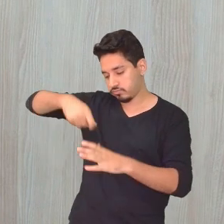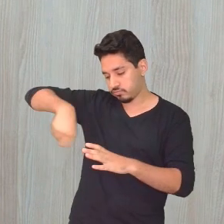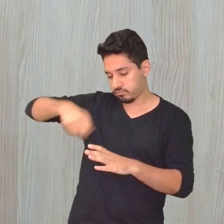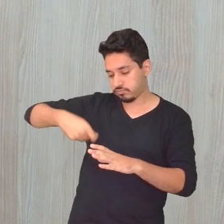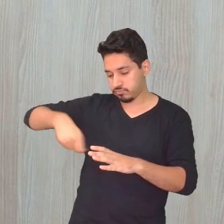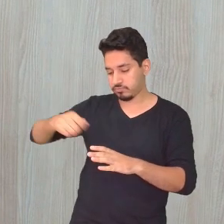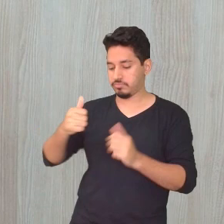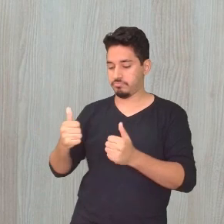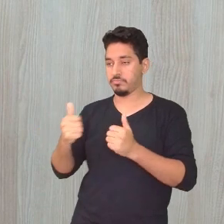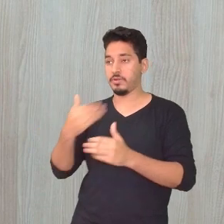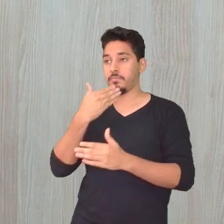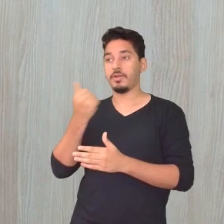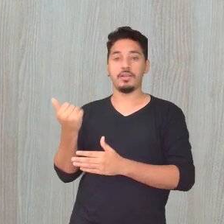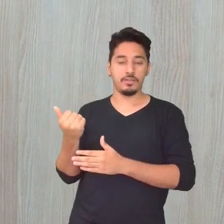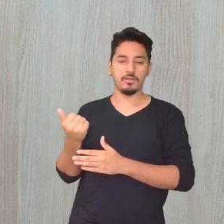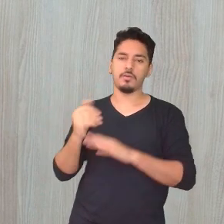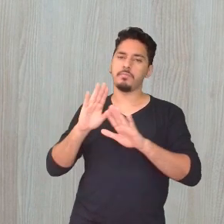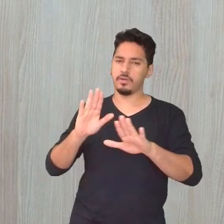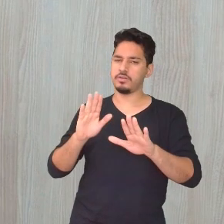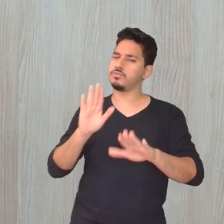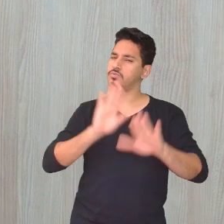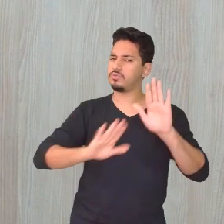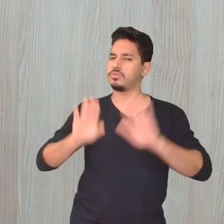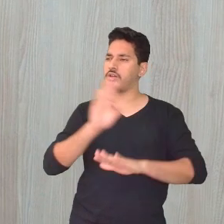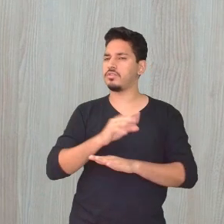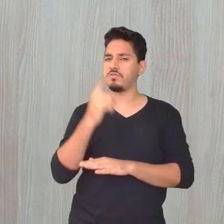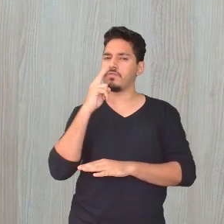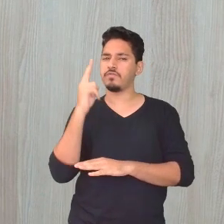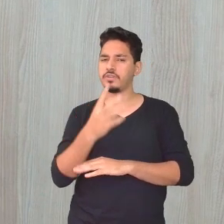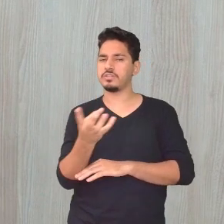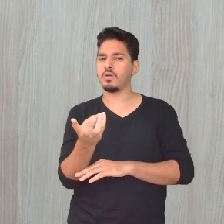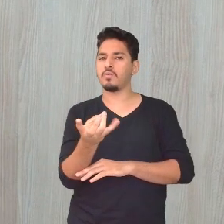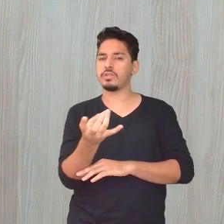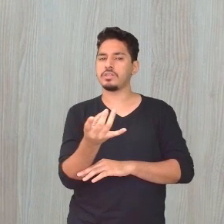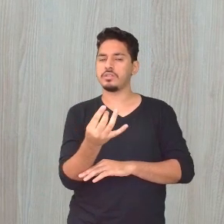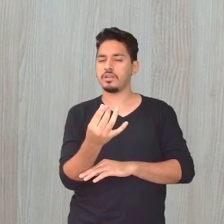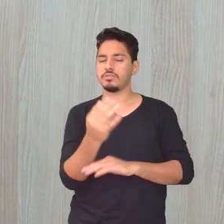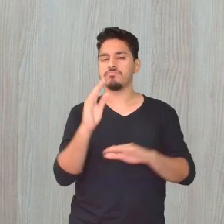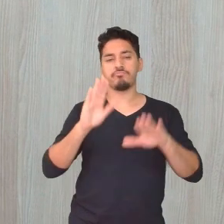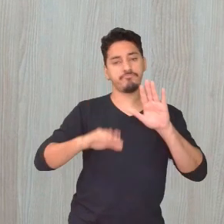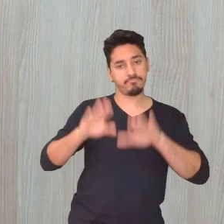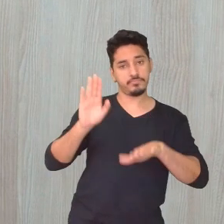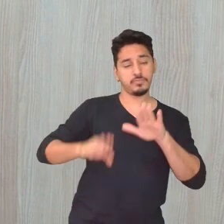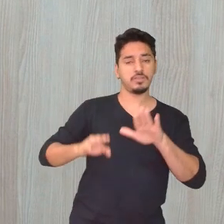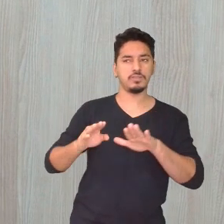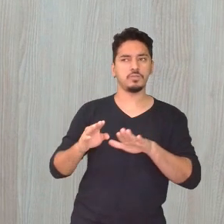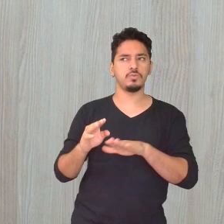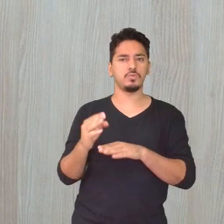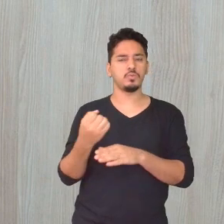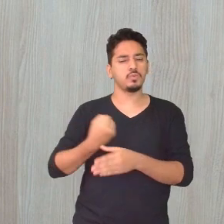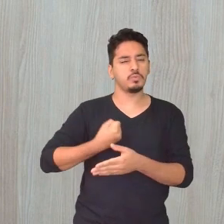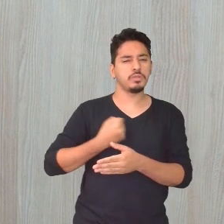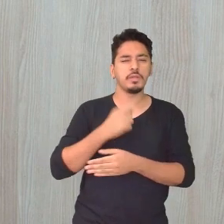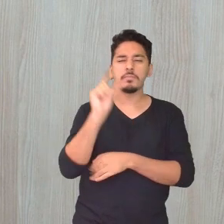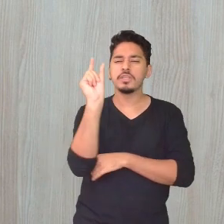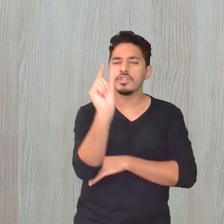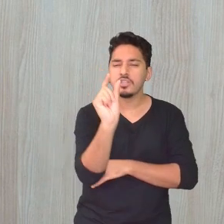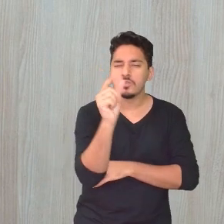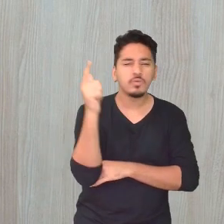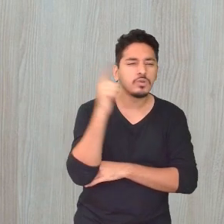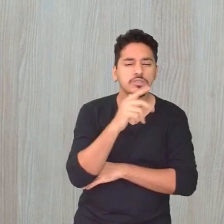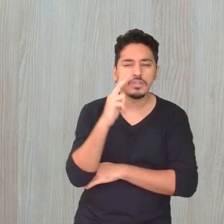viu, pessoal? Dar uma olhadinha nessa quantidade. Porque às vezes o número, Ricardinho, está bem pequenininho que não dá nem para